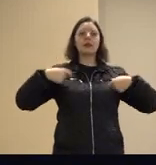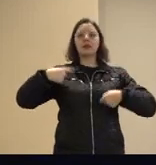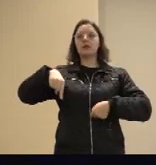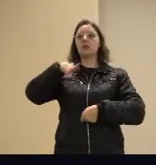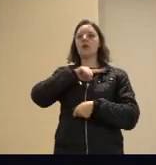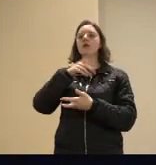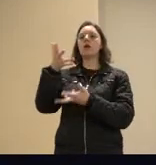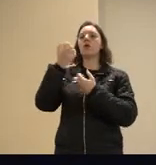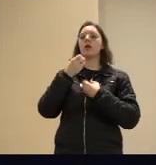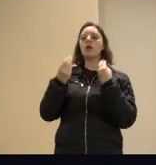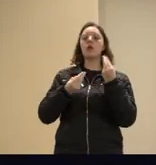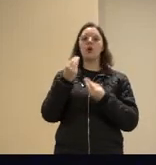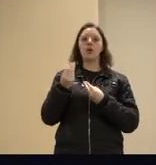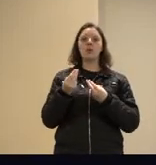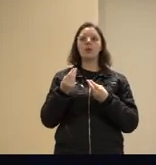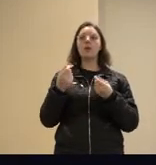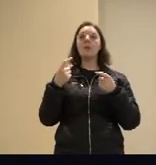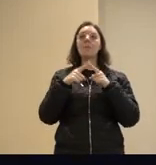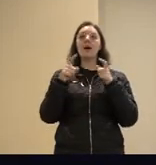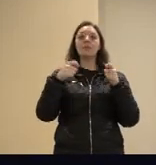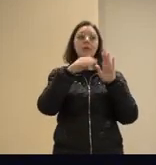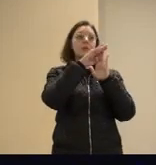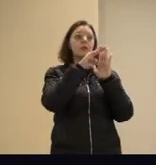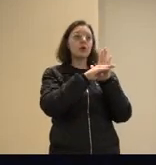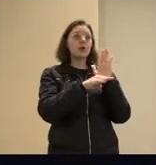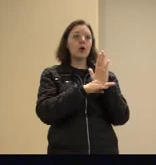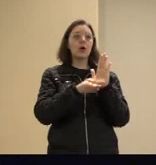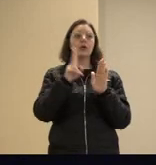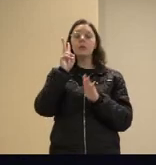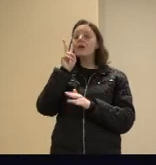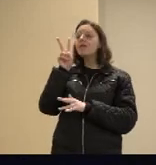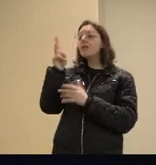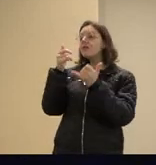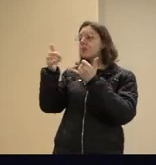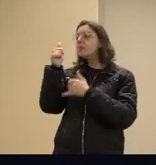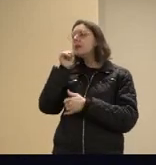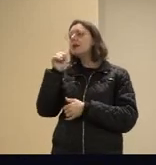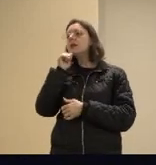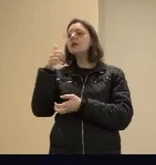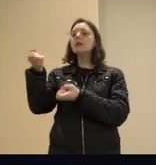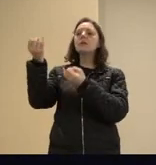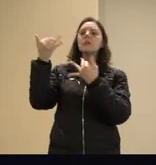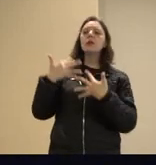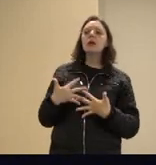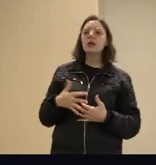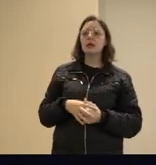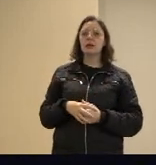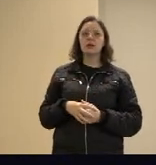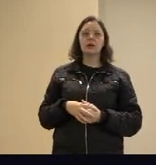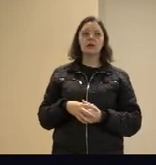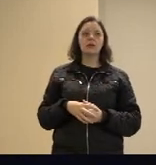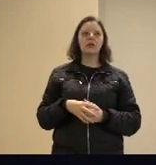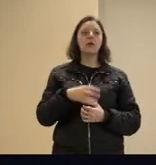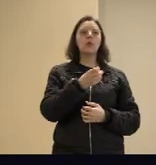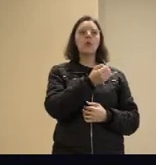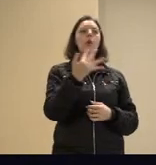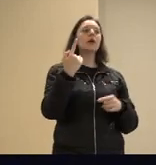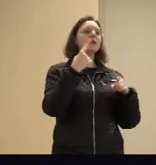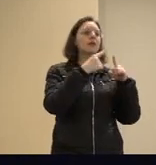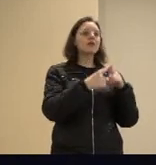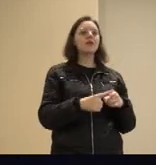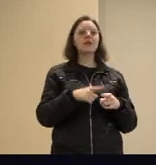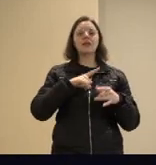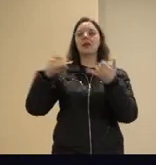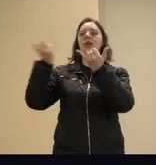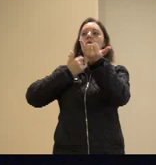recepção. Mas nós temos um protocolo para ouvir essa menina? Quantas vezes ela vai ter que contar sobre isso? Nós temos protocolos sobre